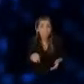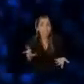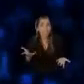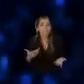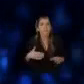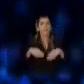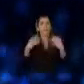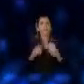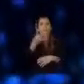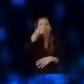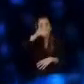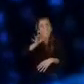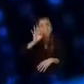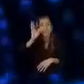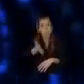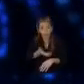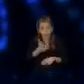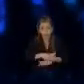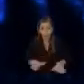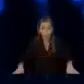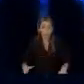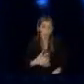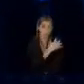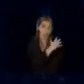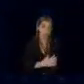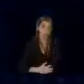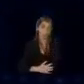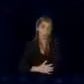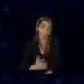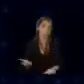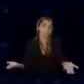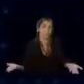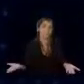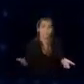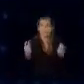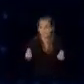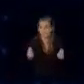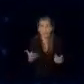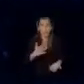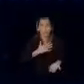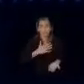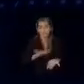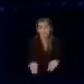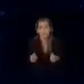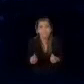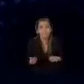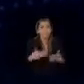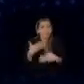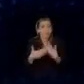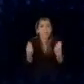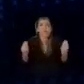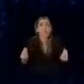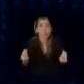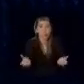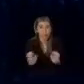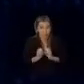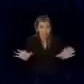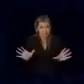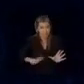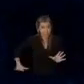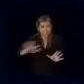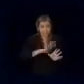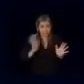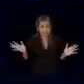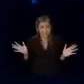virada do que estava péssimo para alguma coisa que fica que ficaria bom com biden não ficou então Argentina também